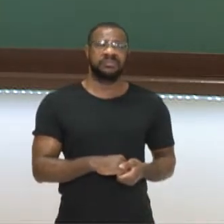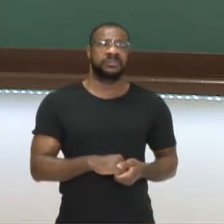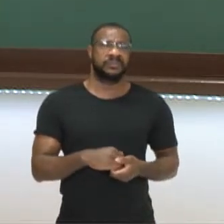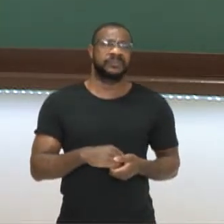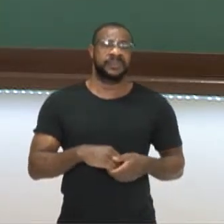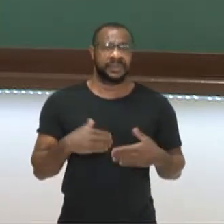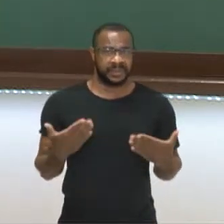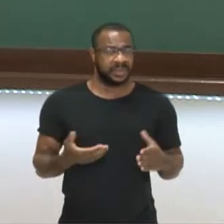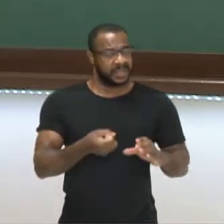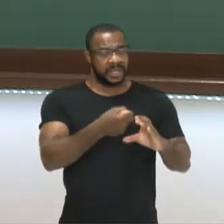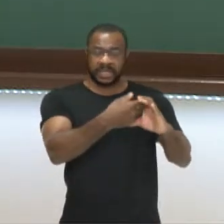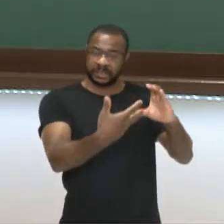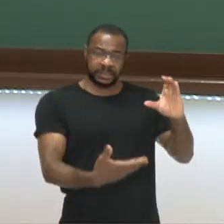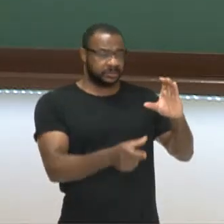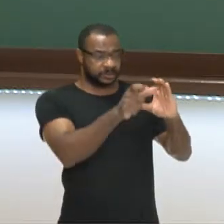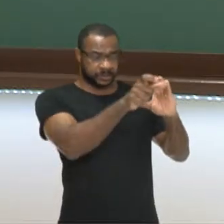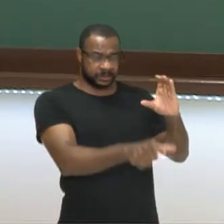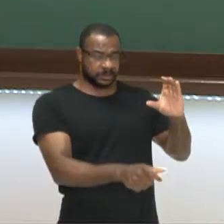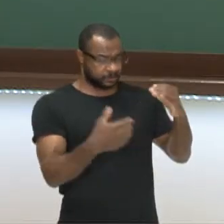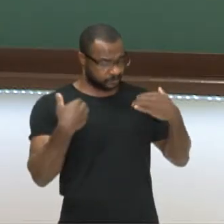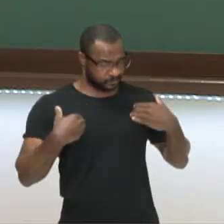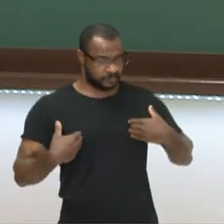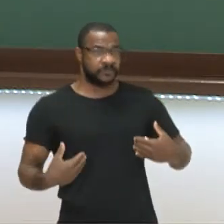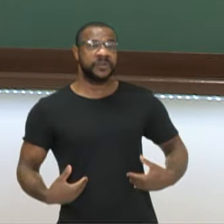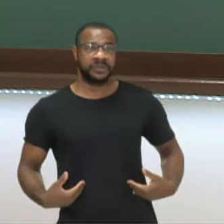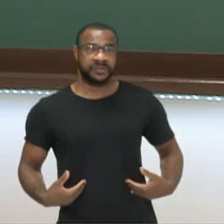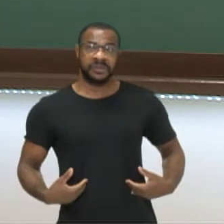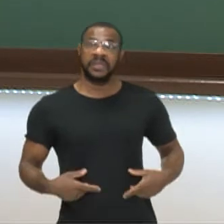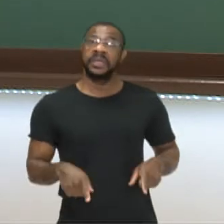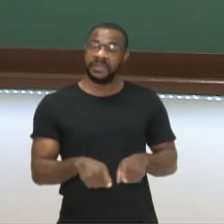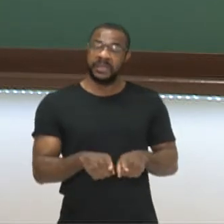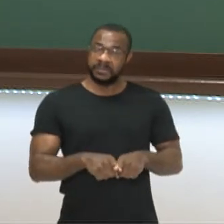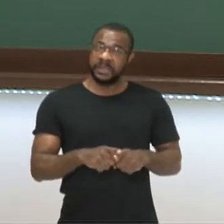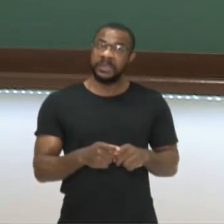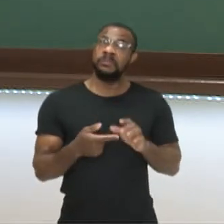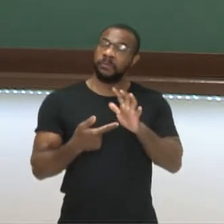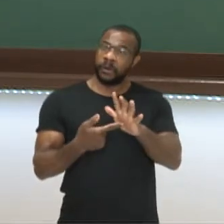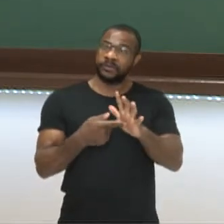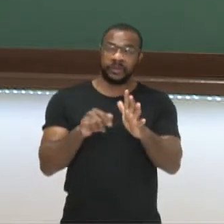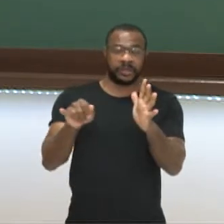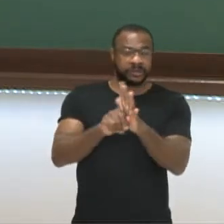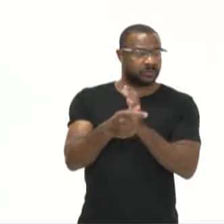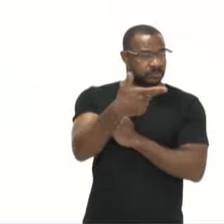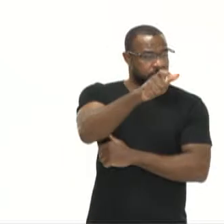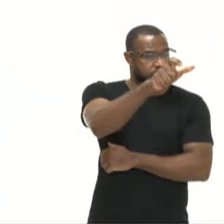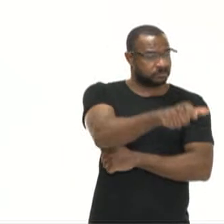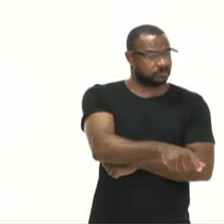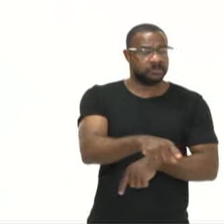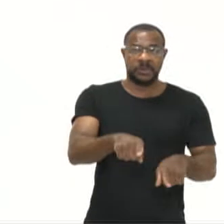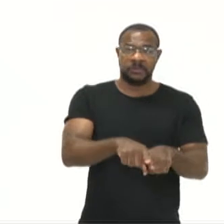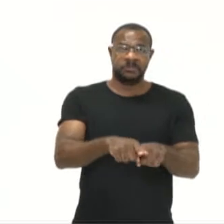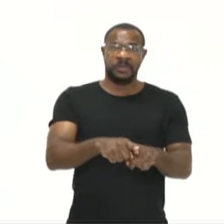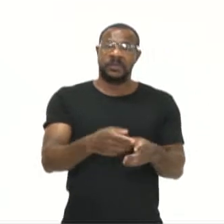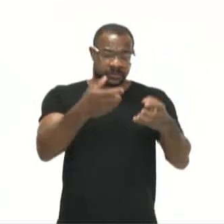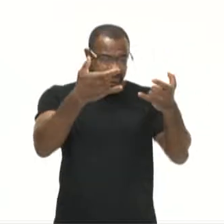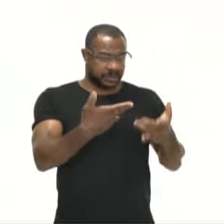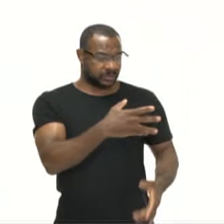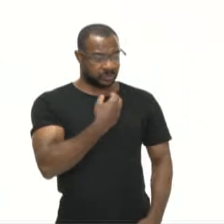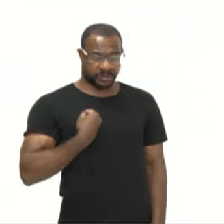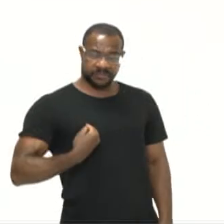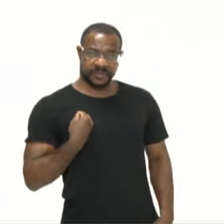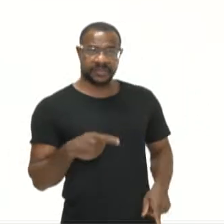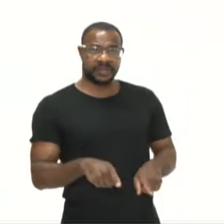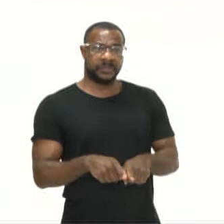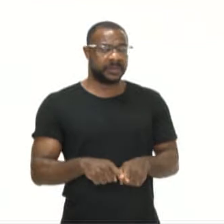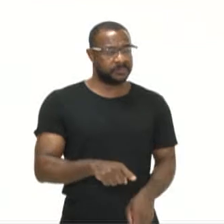outra. Características físicas também dizem muito sobre você. O mesmo acontece com uma coisa em relação à